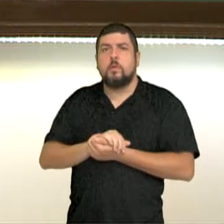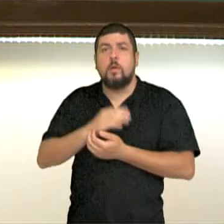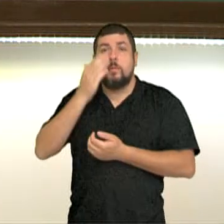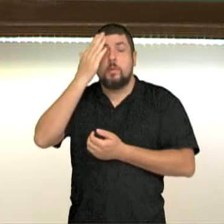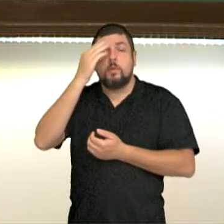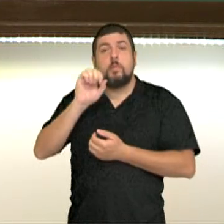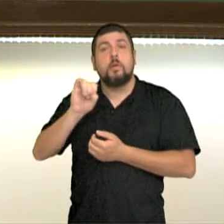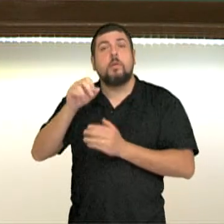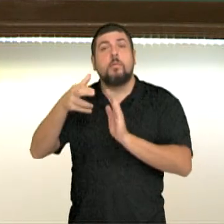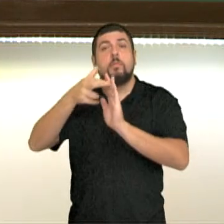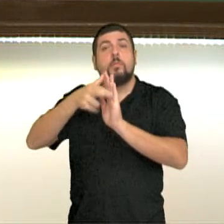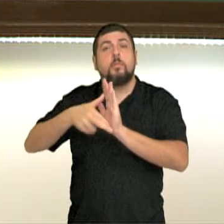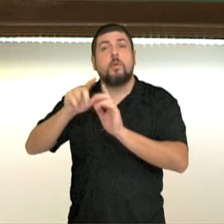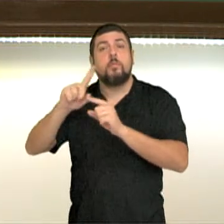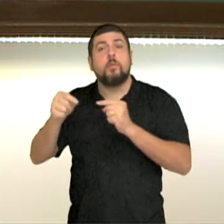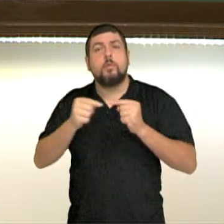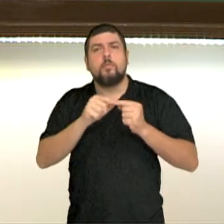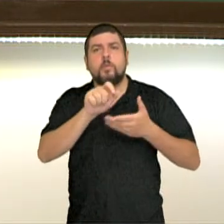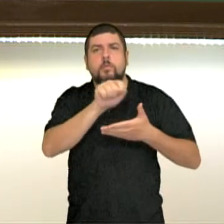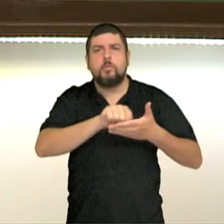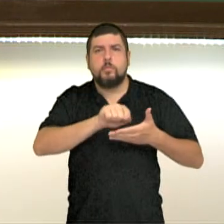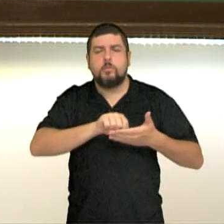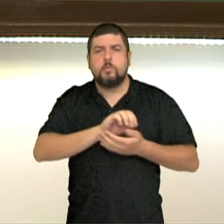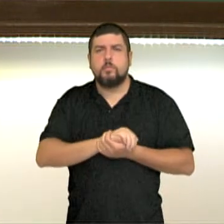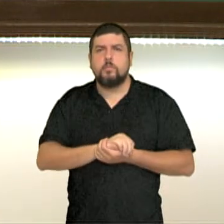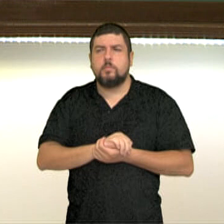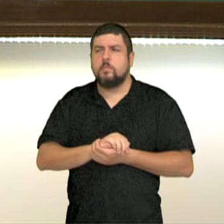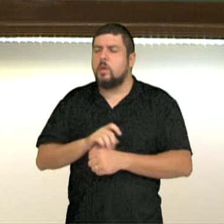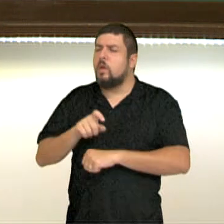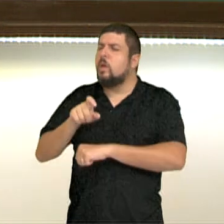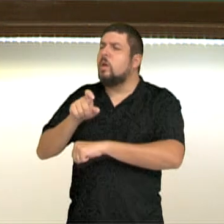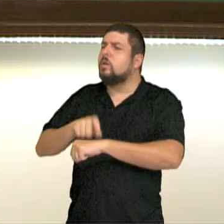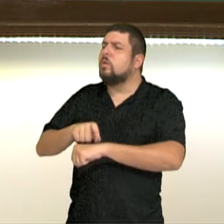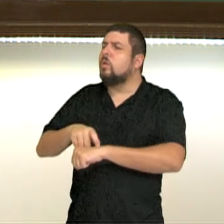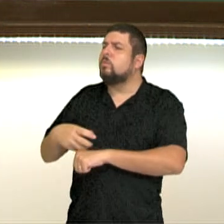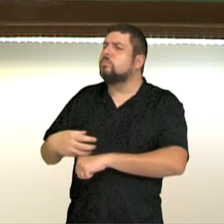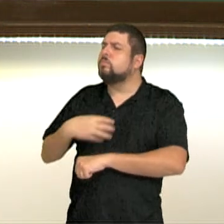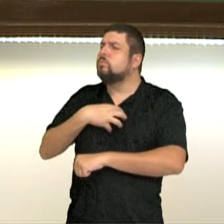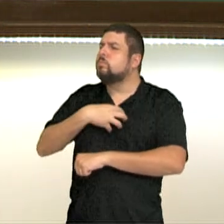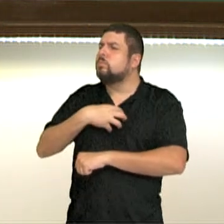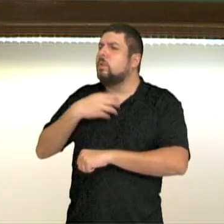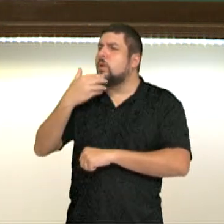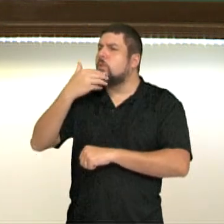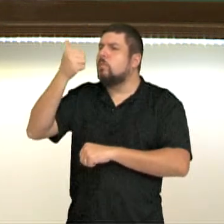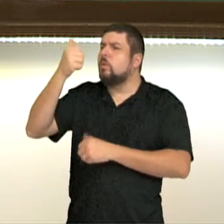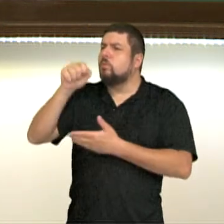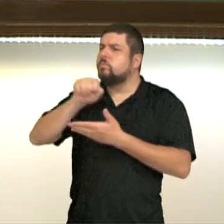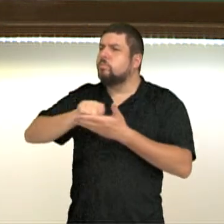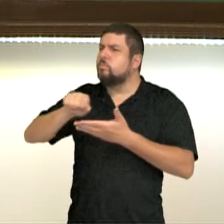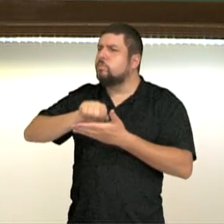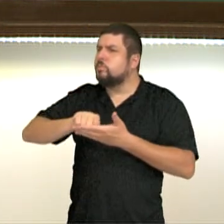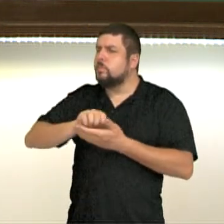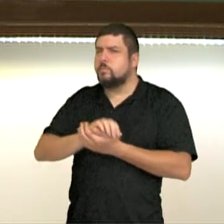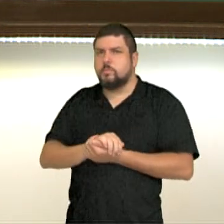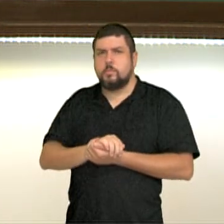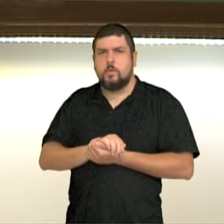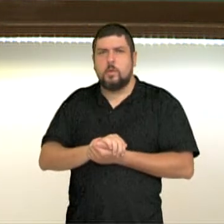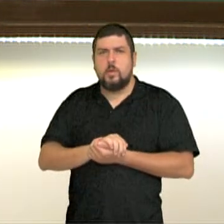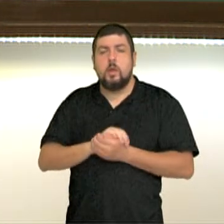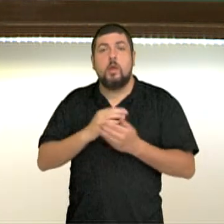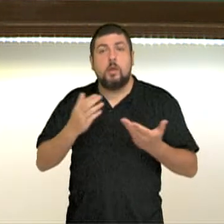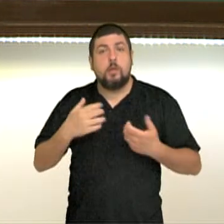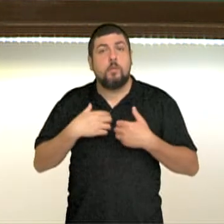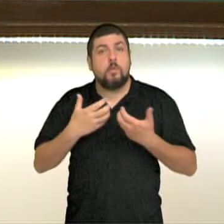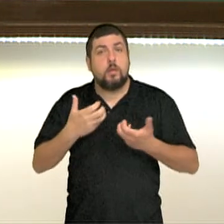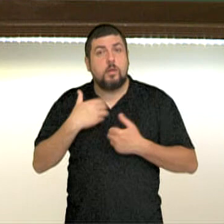parte do processo de escrita dele. Em que hora do dia você sente que trabalha melhor? Você tem algum ritual de preparação para a escrita? Aqui ele queria